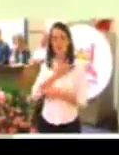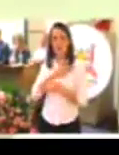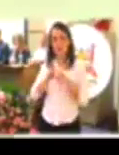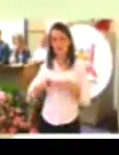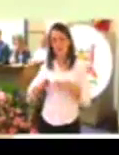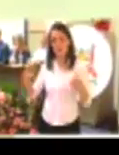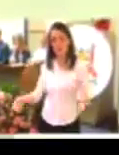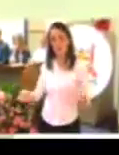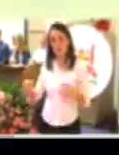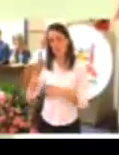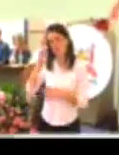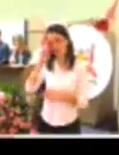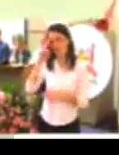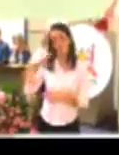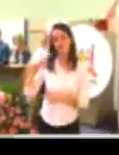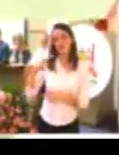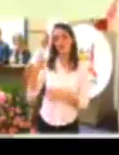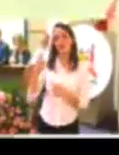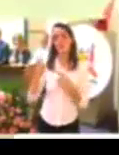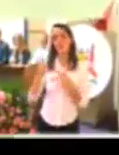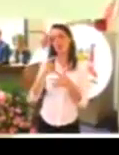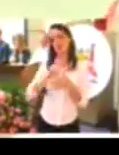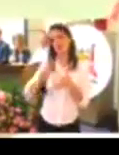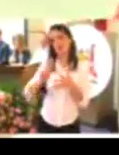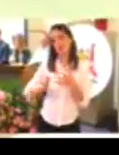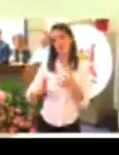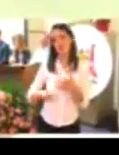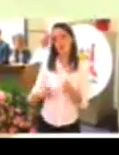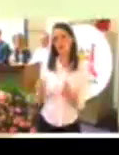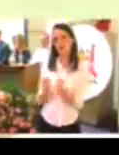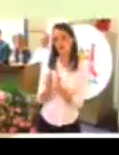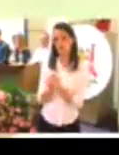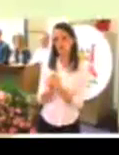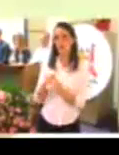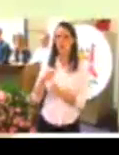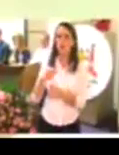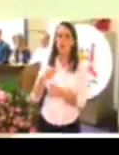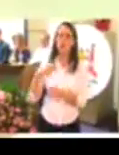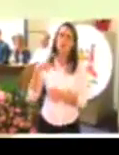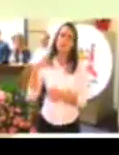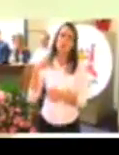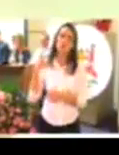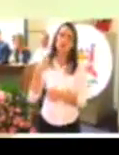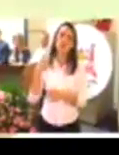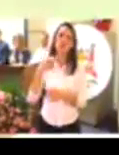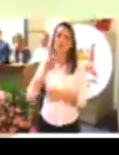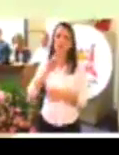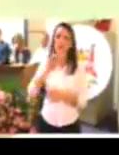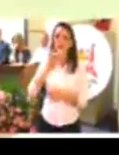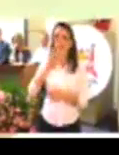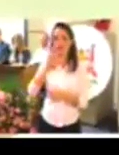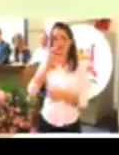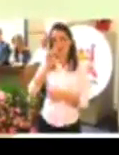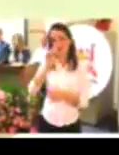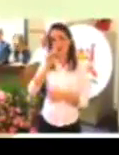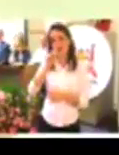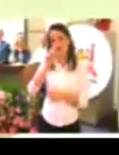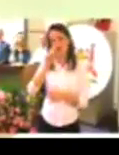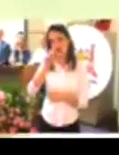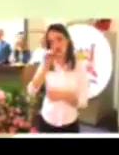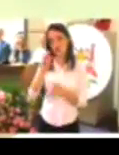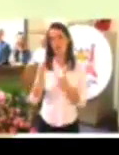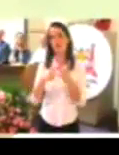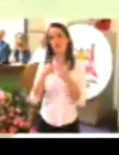mesa diretora, vereadores Moacir Dajori e hoje vereadores licenciados Ricardo Fabris e